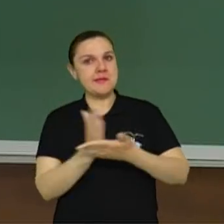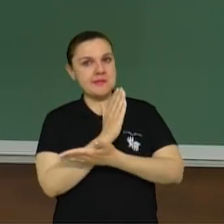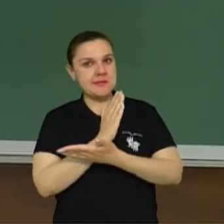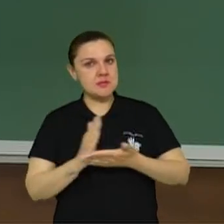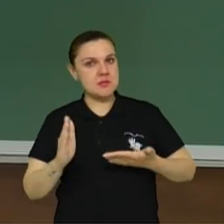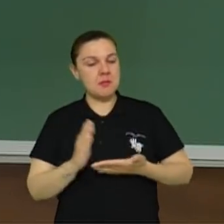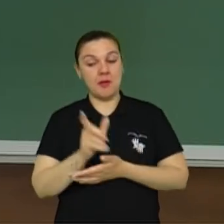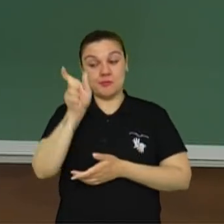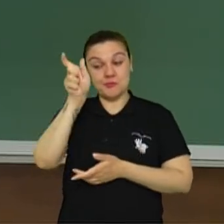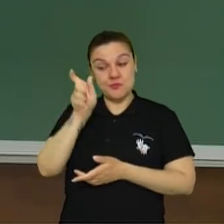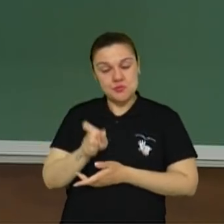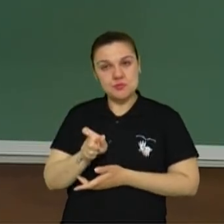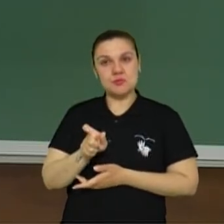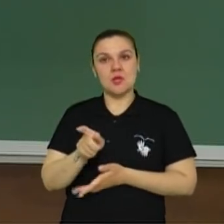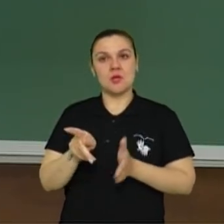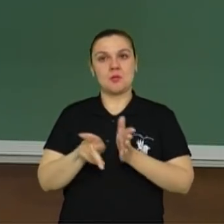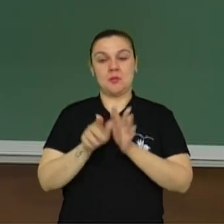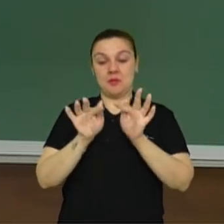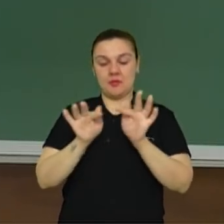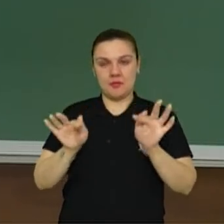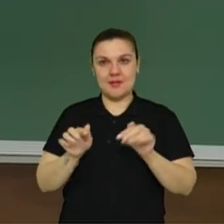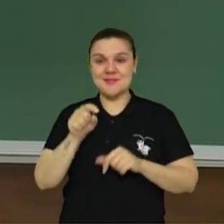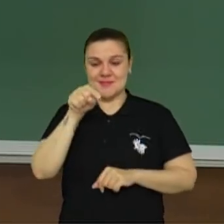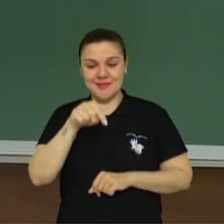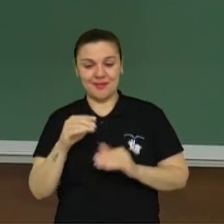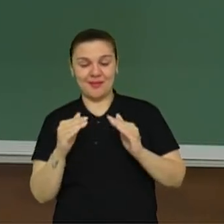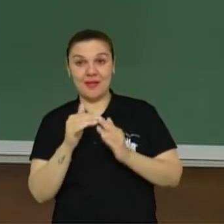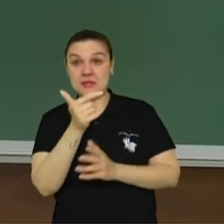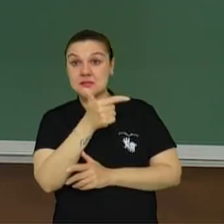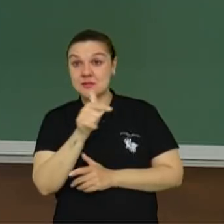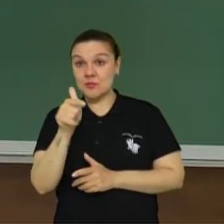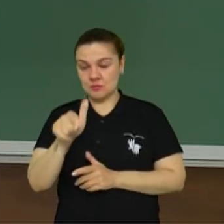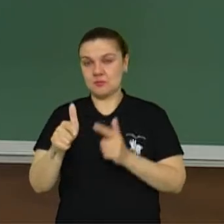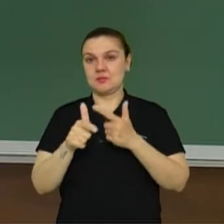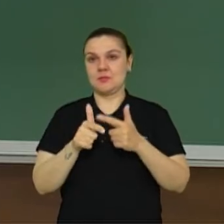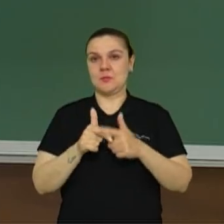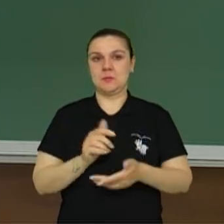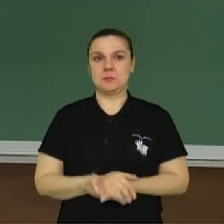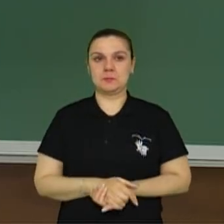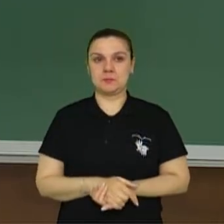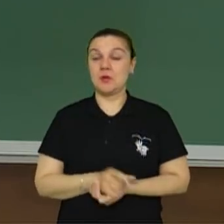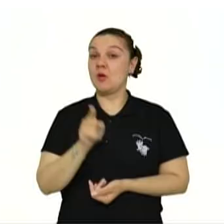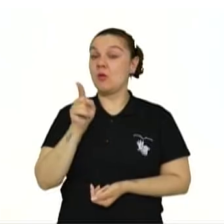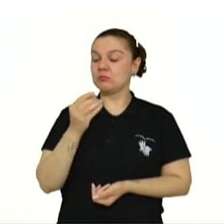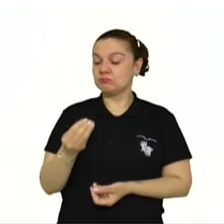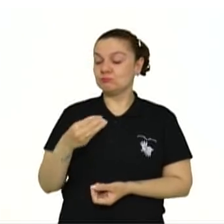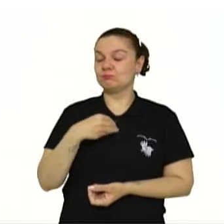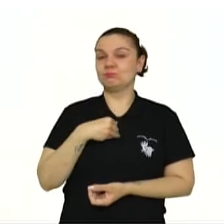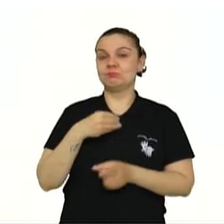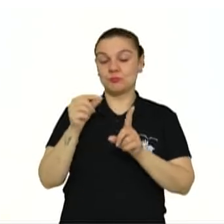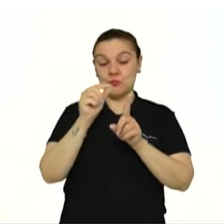o sujeito da frase. Aqui em casa não temos esse problema. Como que fica? Qual é o tipo de sujeito?